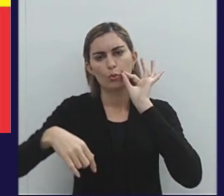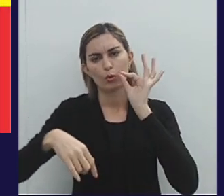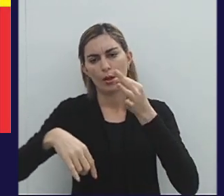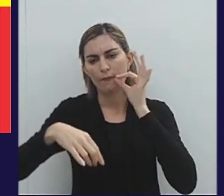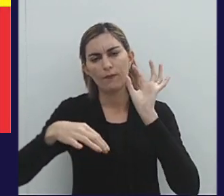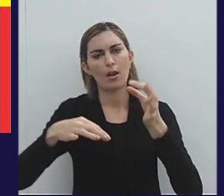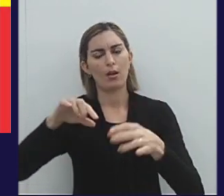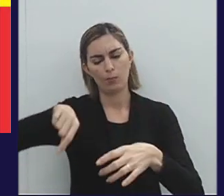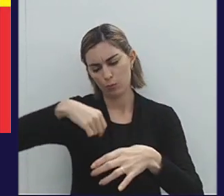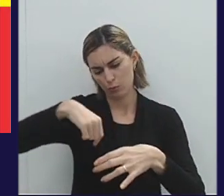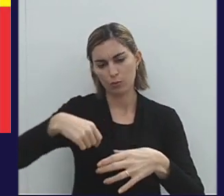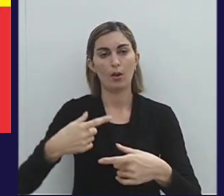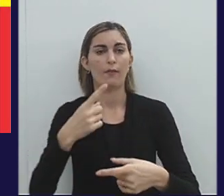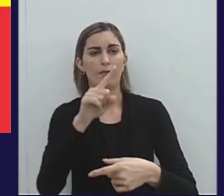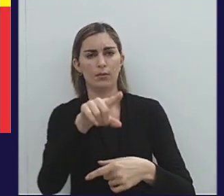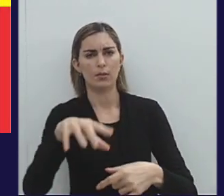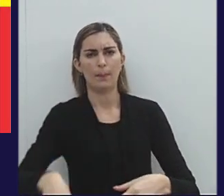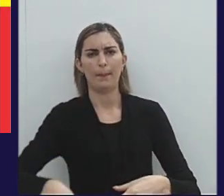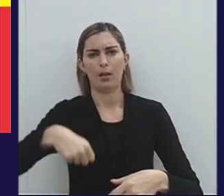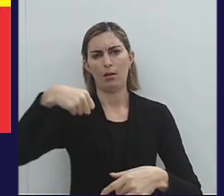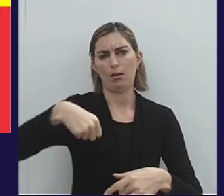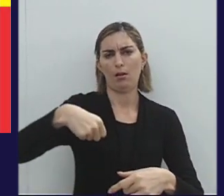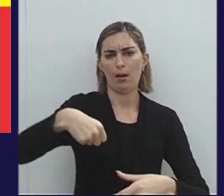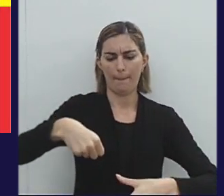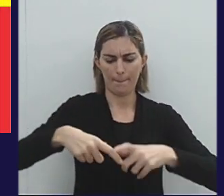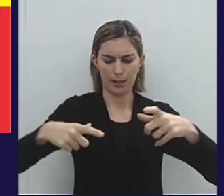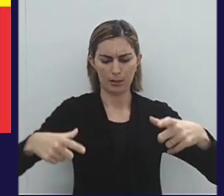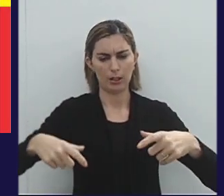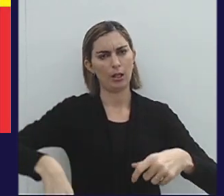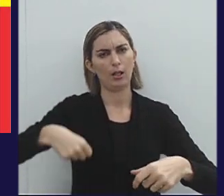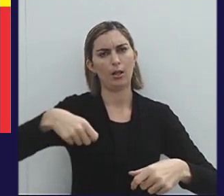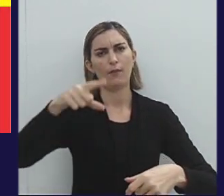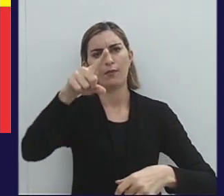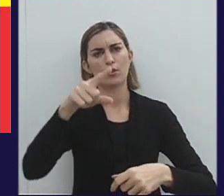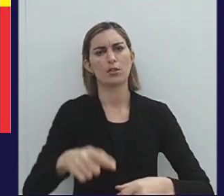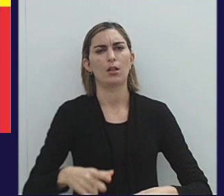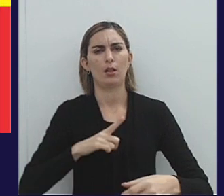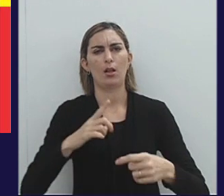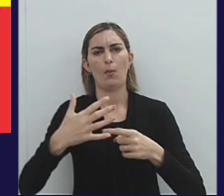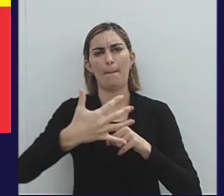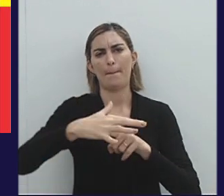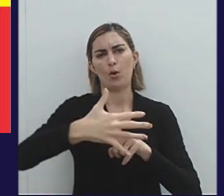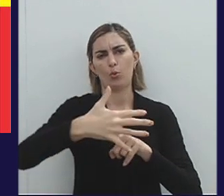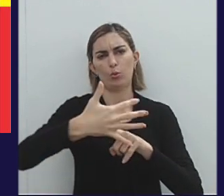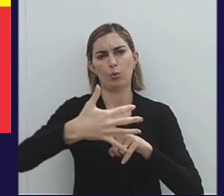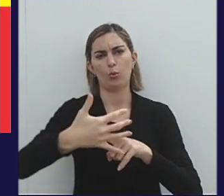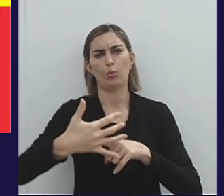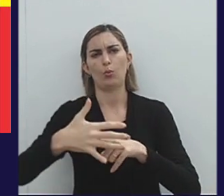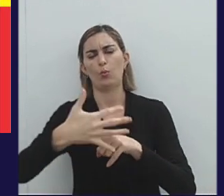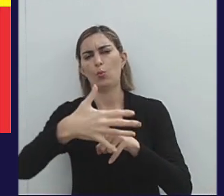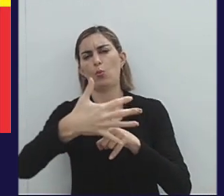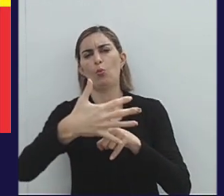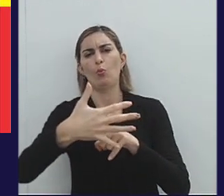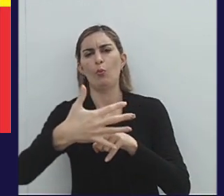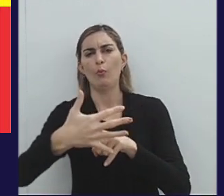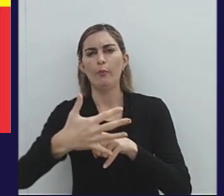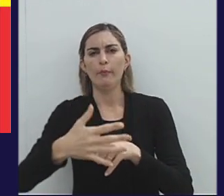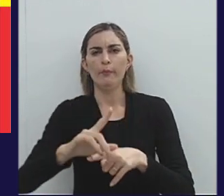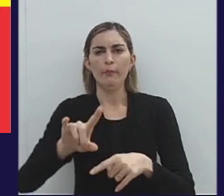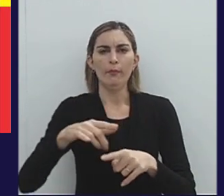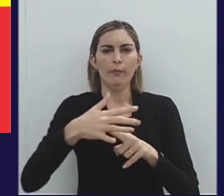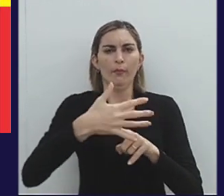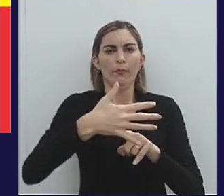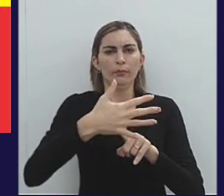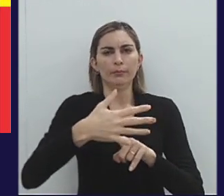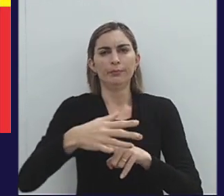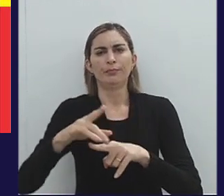no café, quando você pega no cabo de panela, quando você tem aí um eixo de motor elétrico,